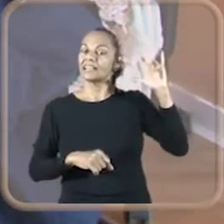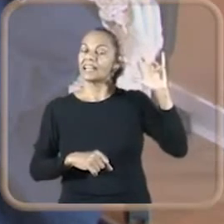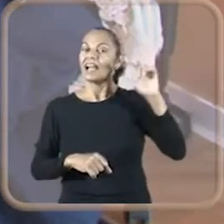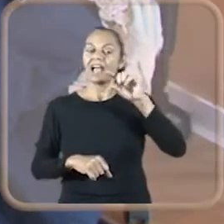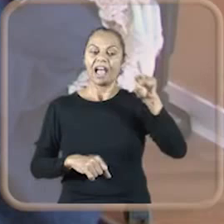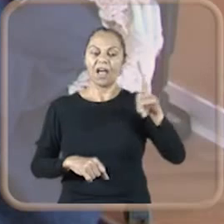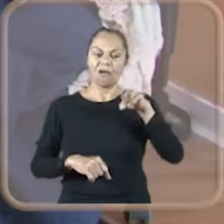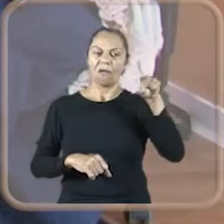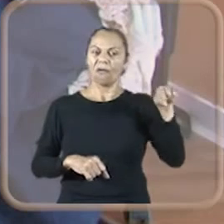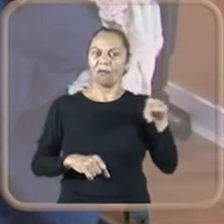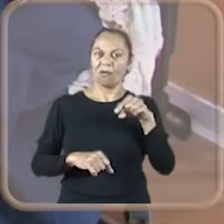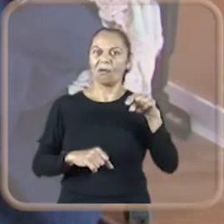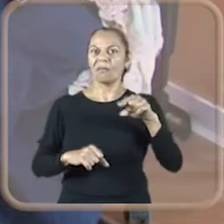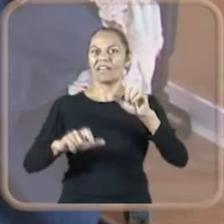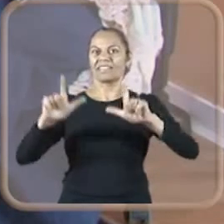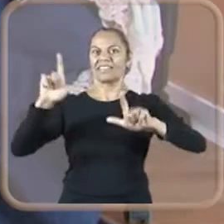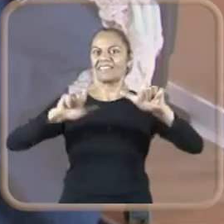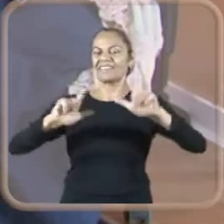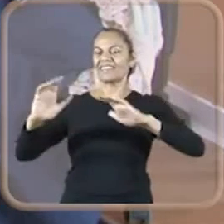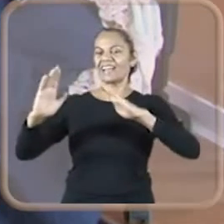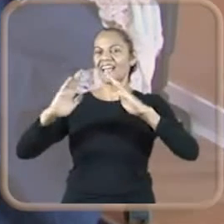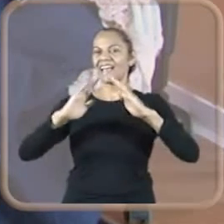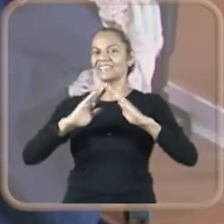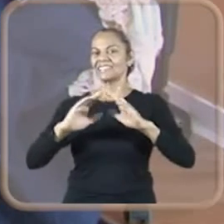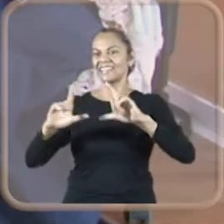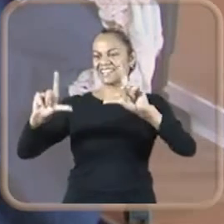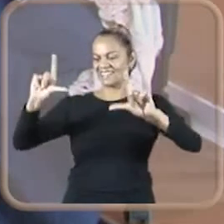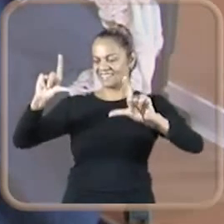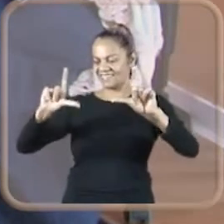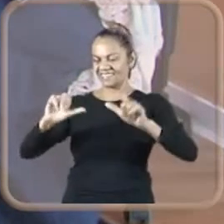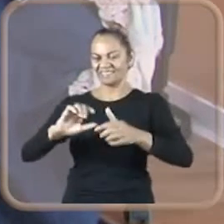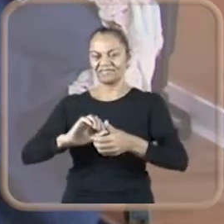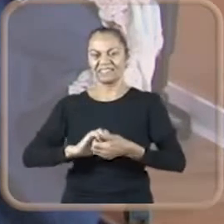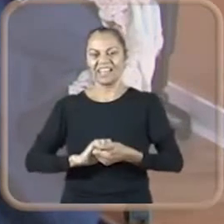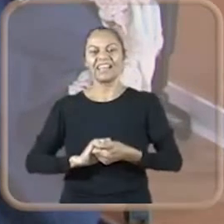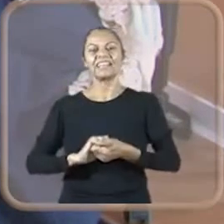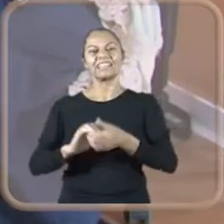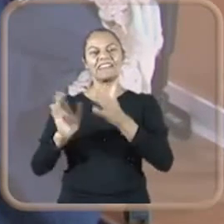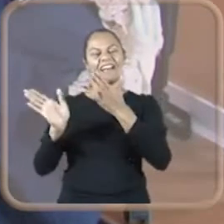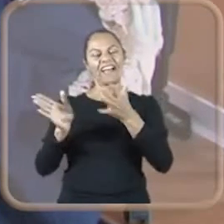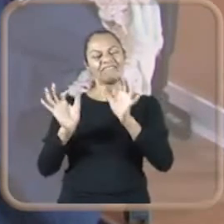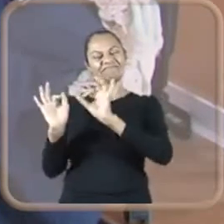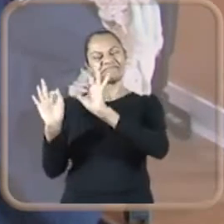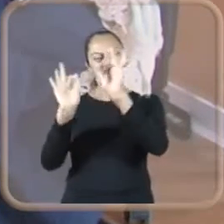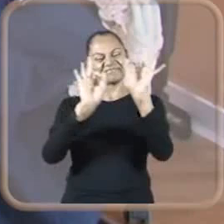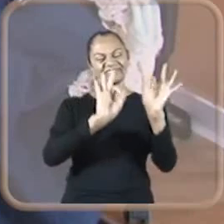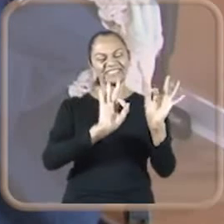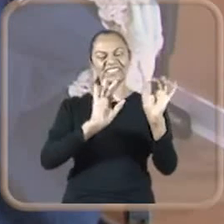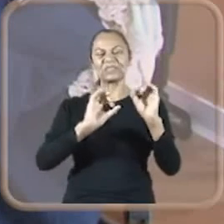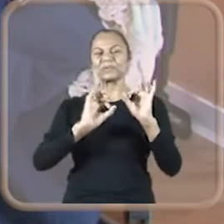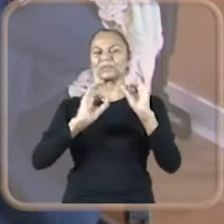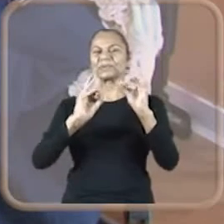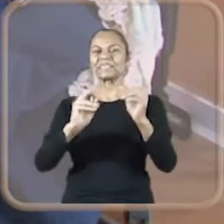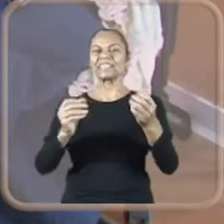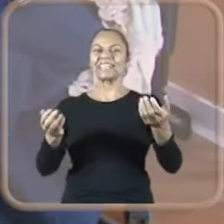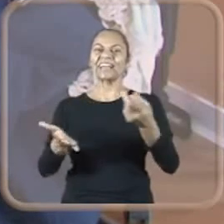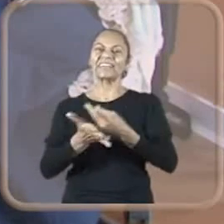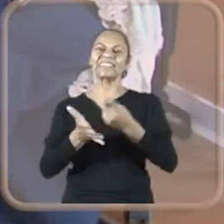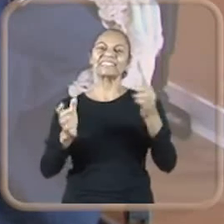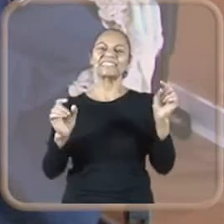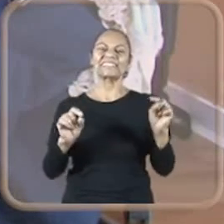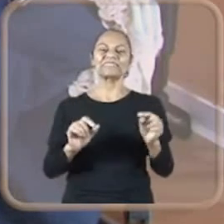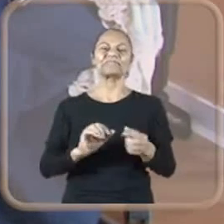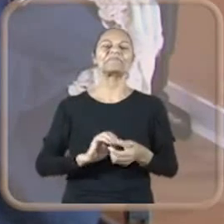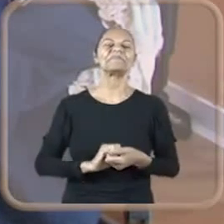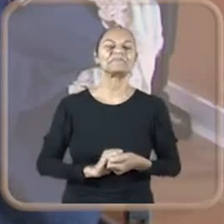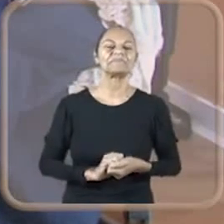só seguir no Instagram, @Dever em Casa na TV. Segue lá, tá? E acompanha tudo que está acontecendo na nossa rede